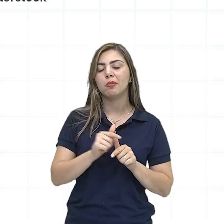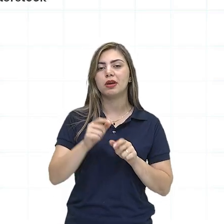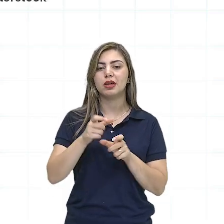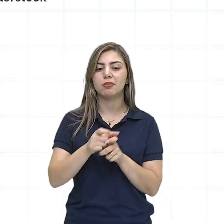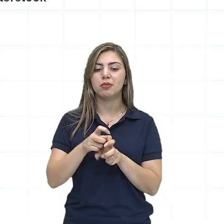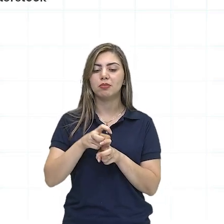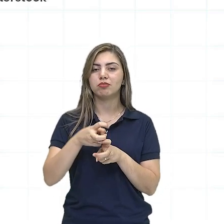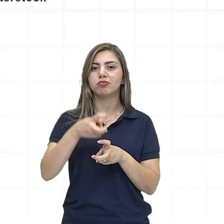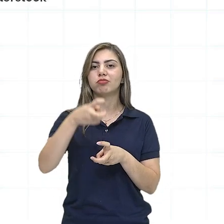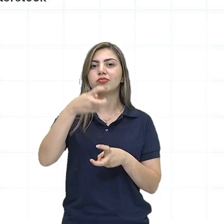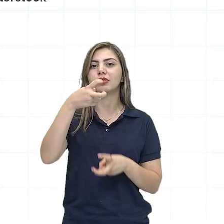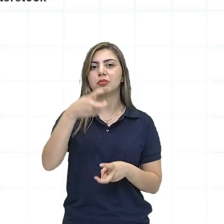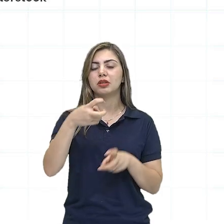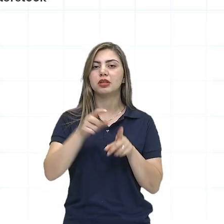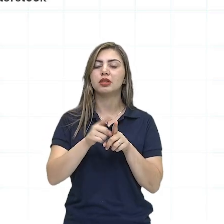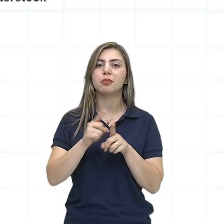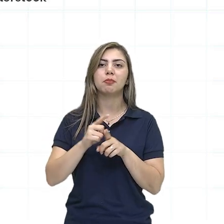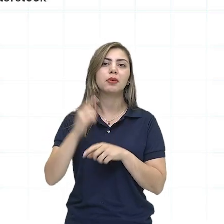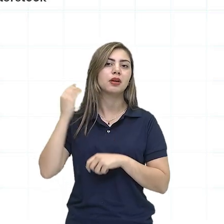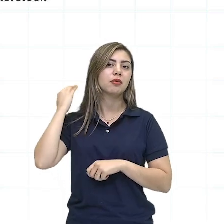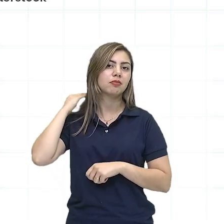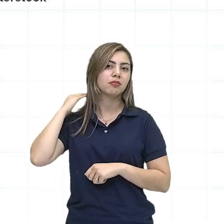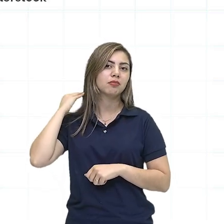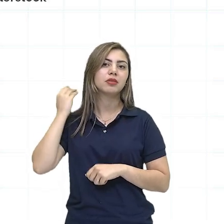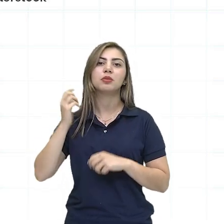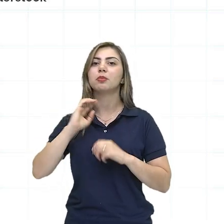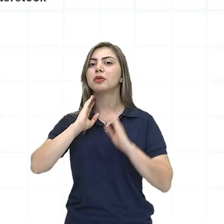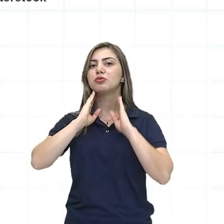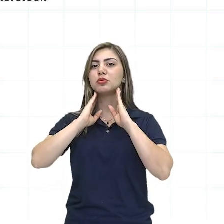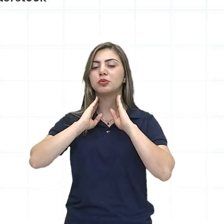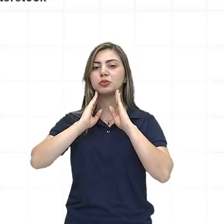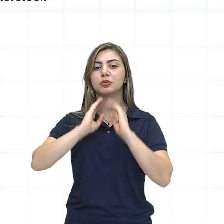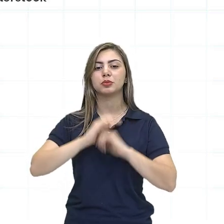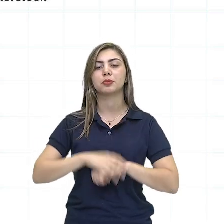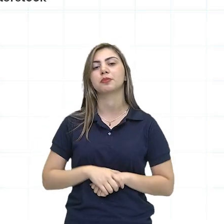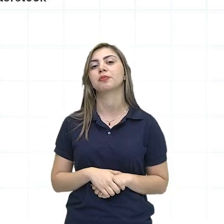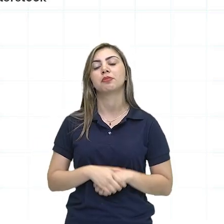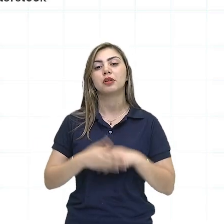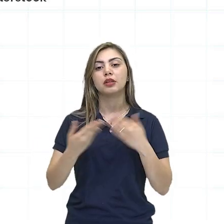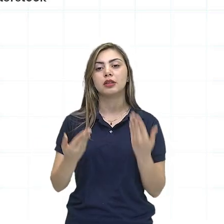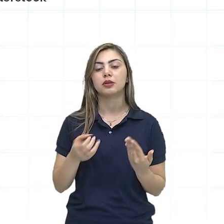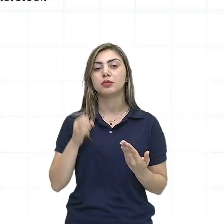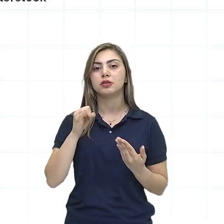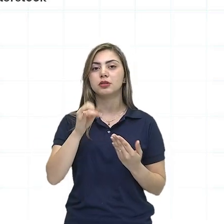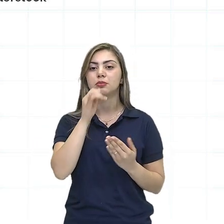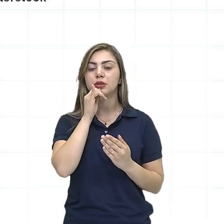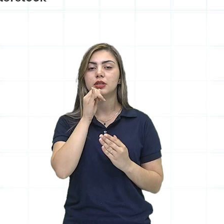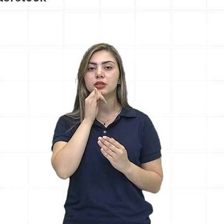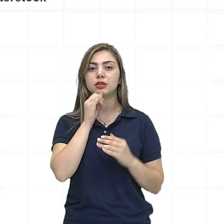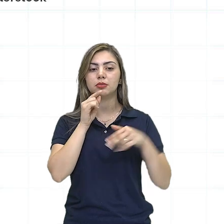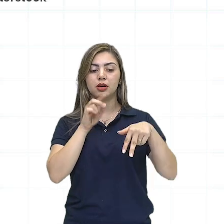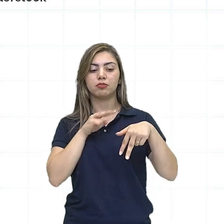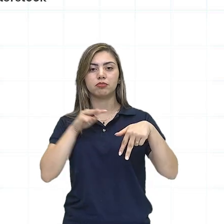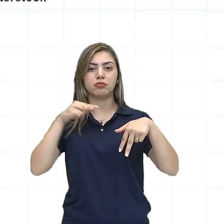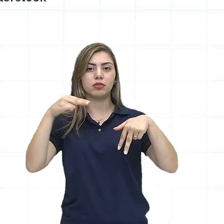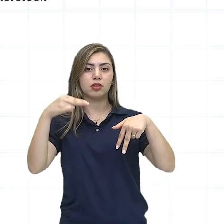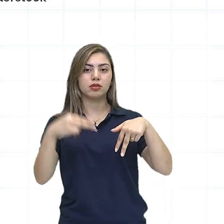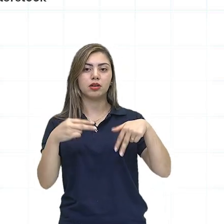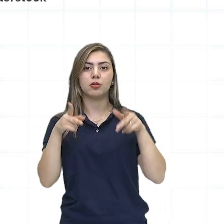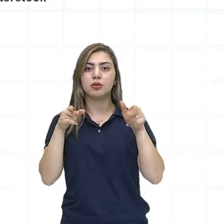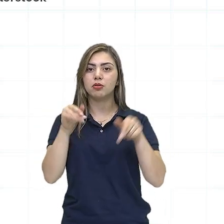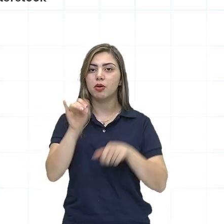a sua medula, né? O que a gente tem que evitar. Então, na visão lateral, a nossa coluna ela